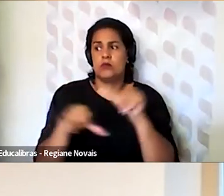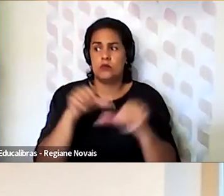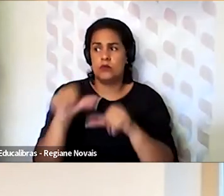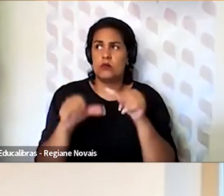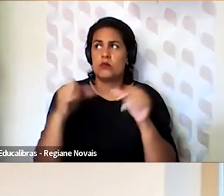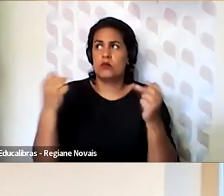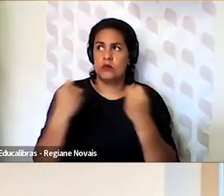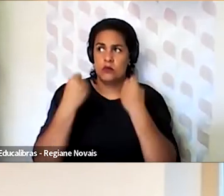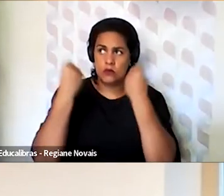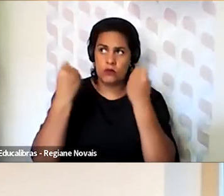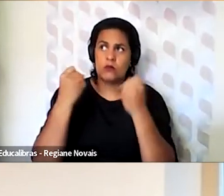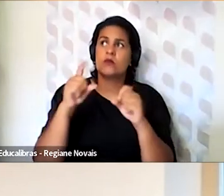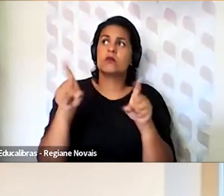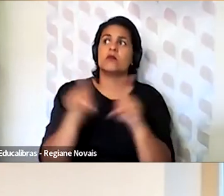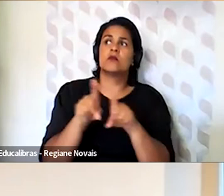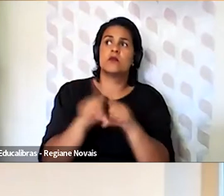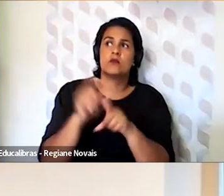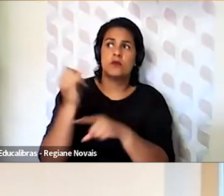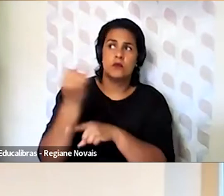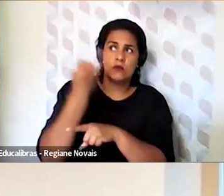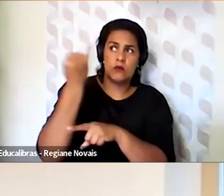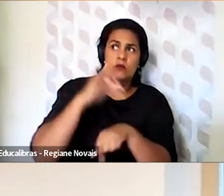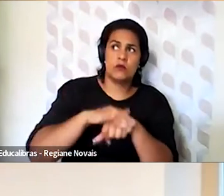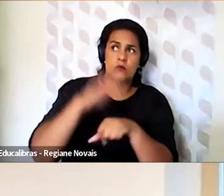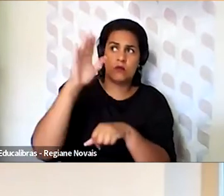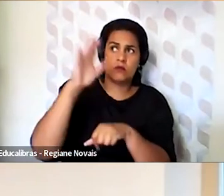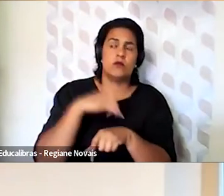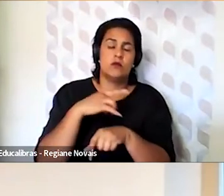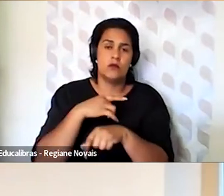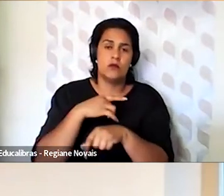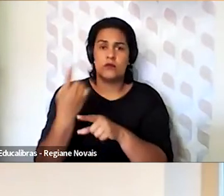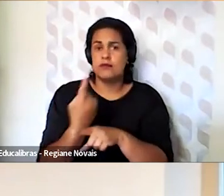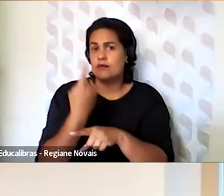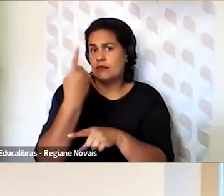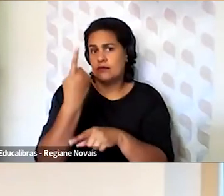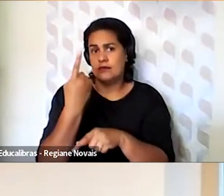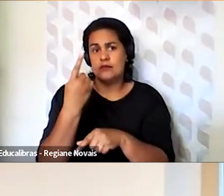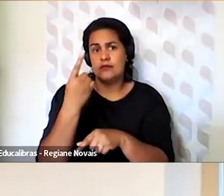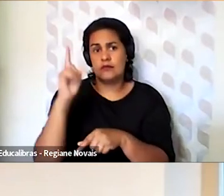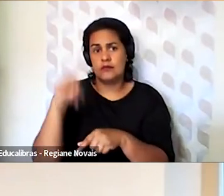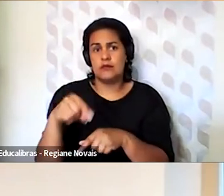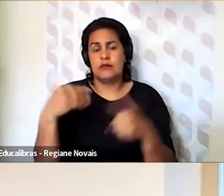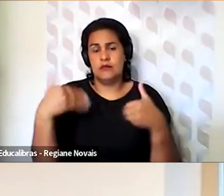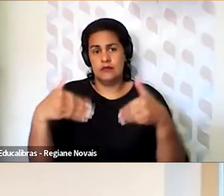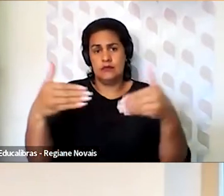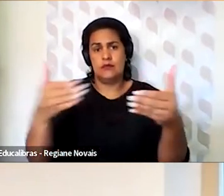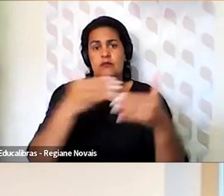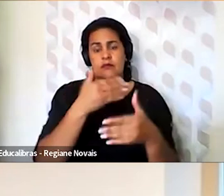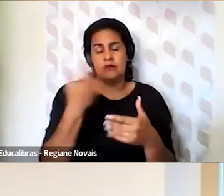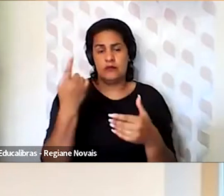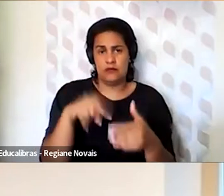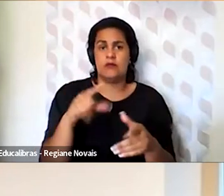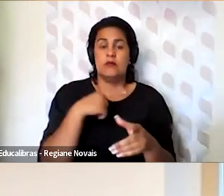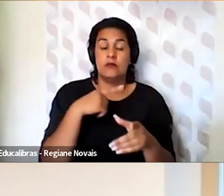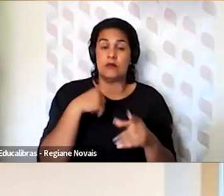onde, de fato, o presidente da Câmara dos Deputados é mais ou menos um primeiro-ministro de fato, porque ele tem acesso a uma quantidade muito importante